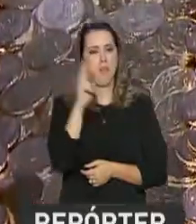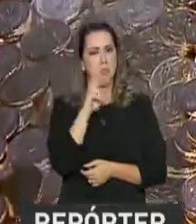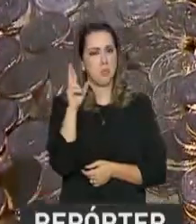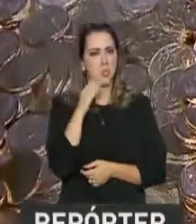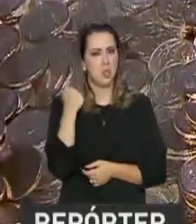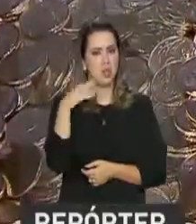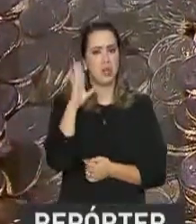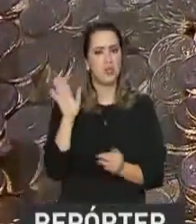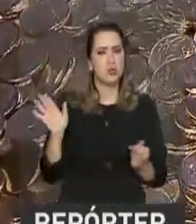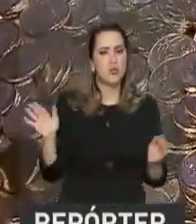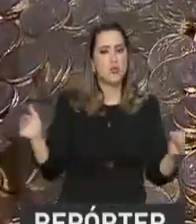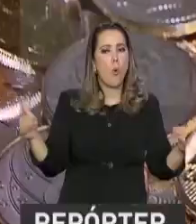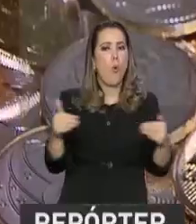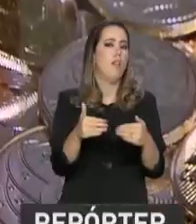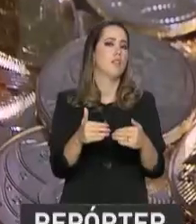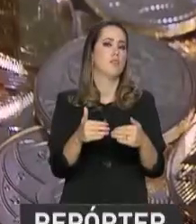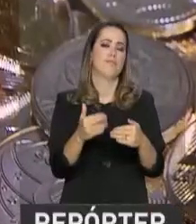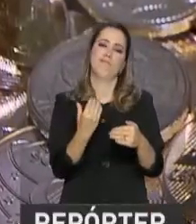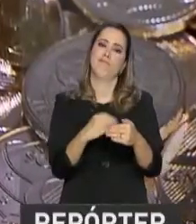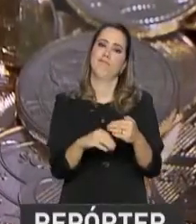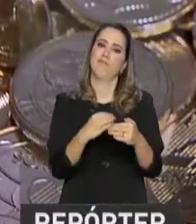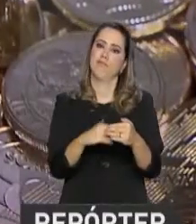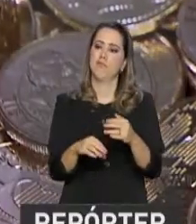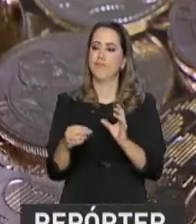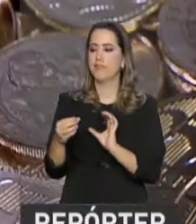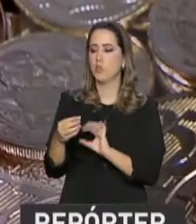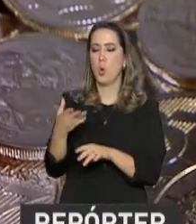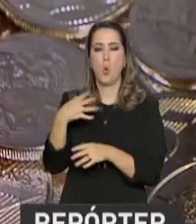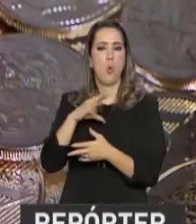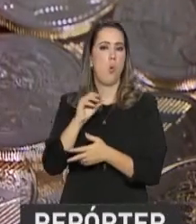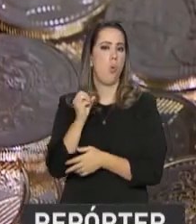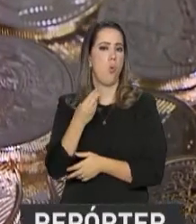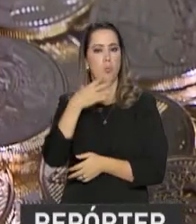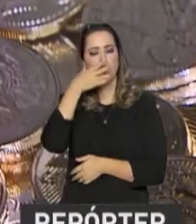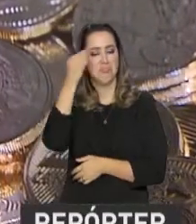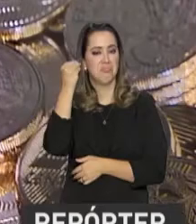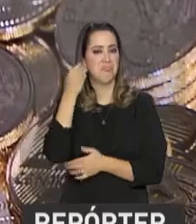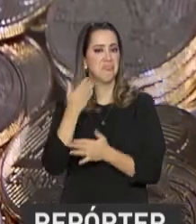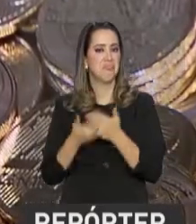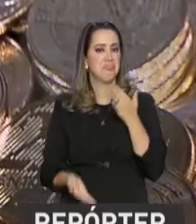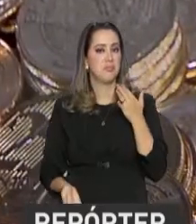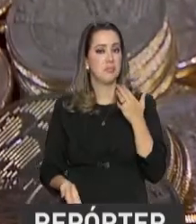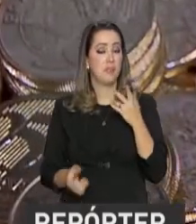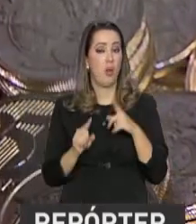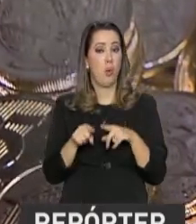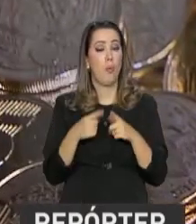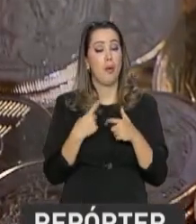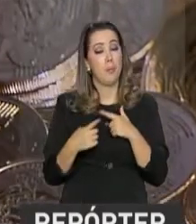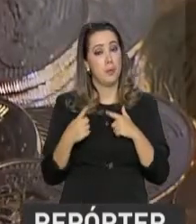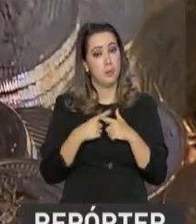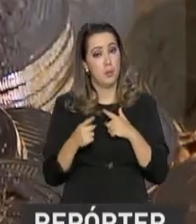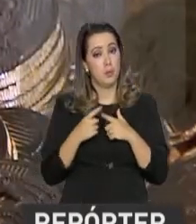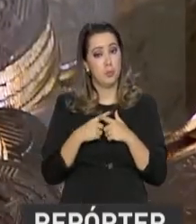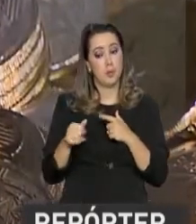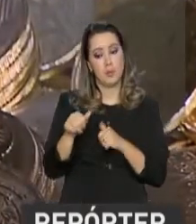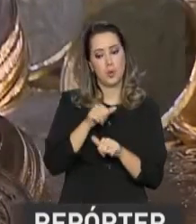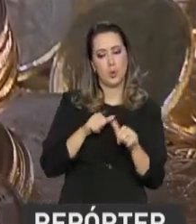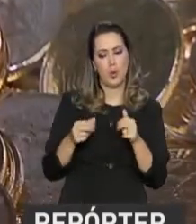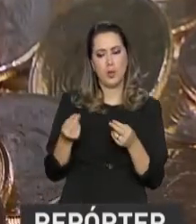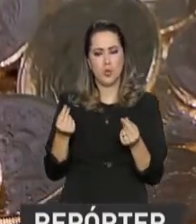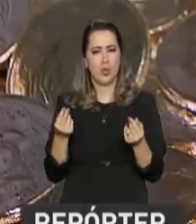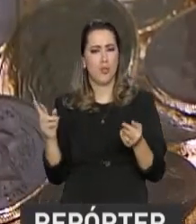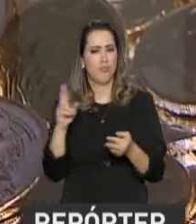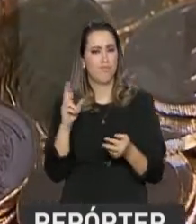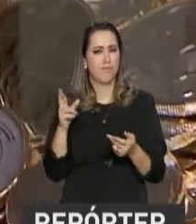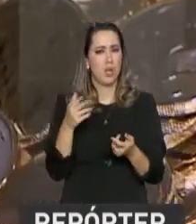estão fora de circulação, guardadas em cofrinhos ou esquecidas em gavetas. Isso acaba gerando dificuldade de troco no